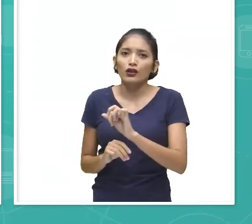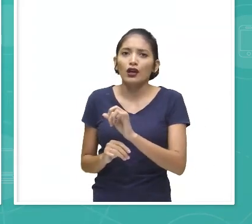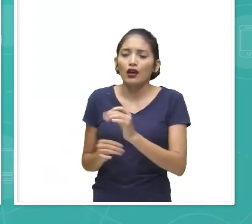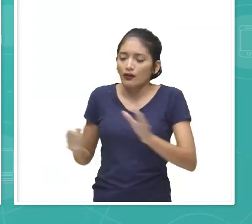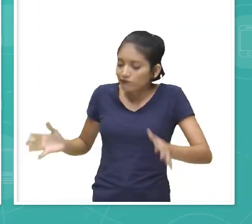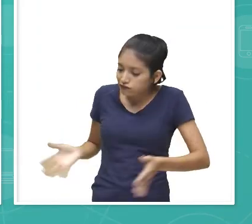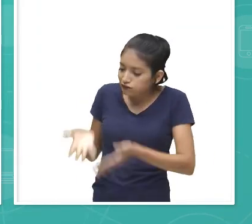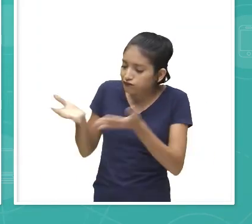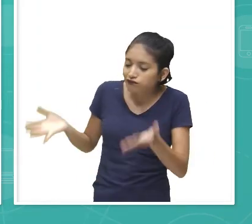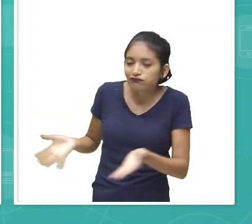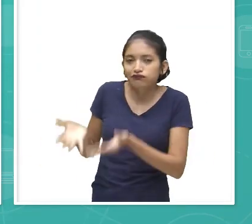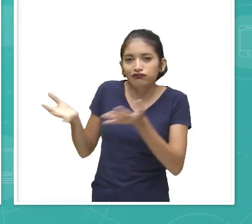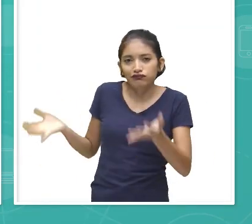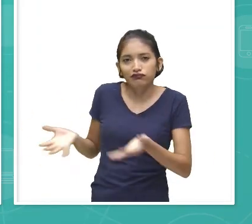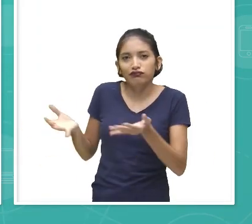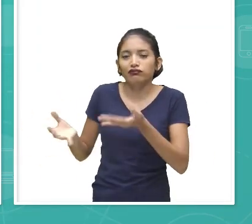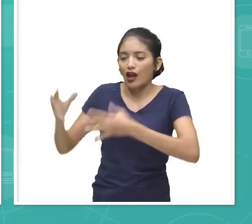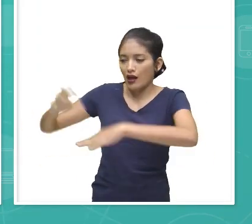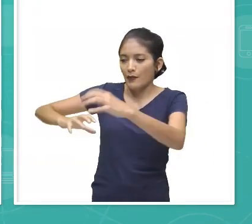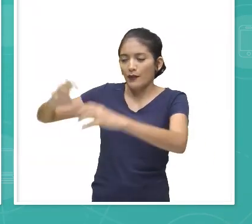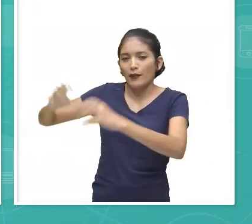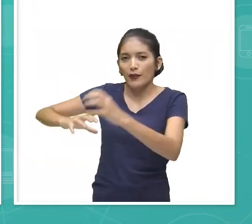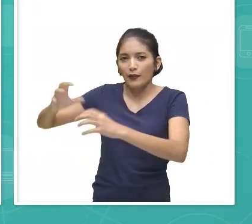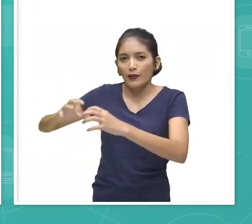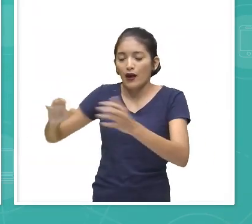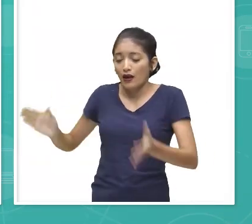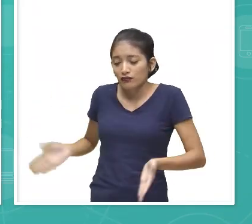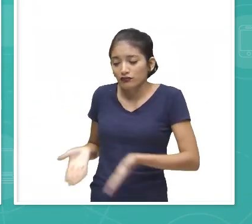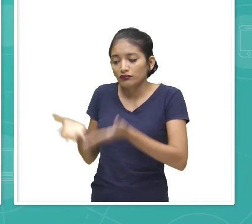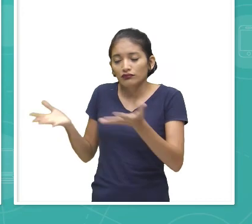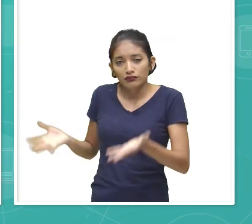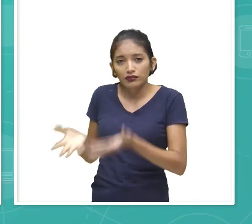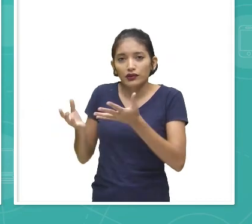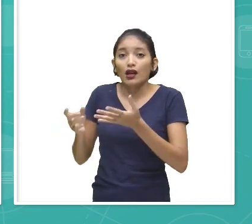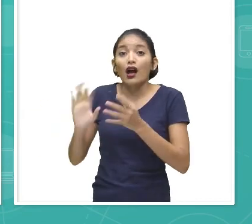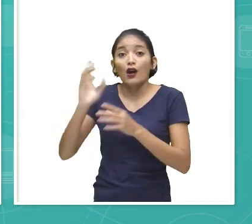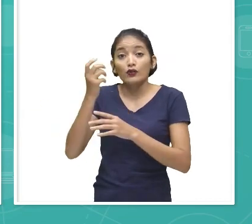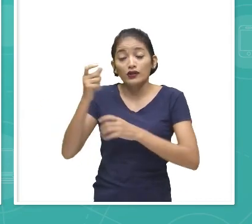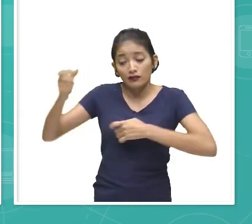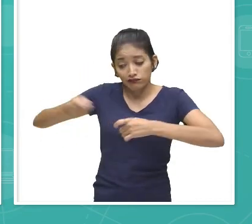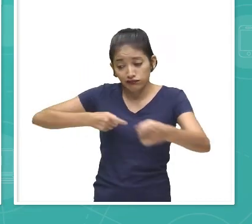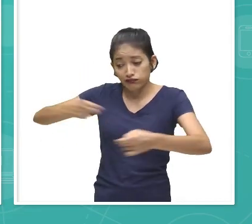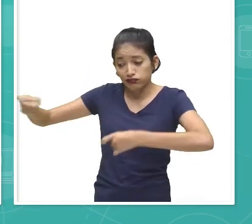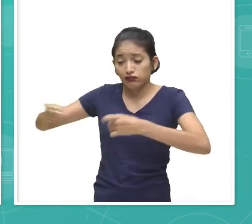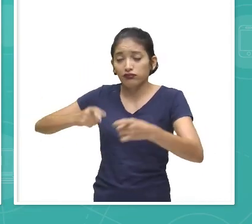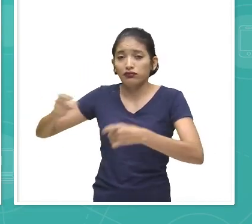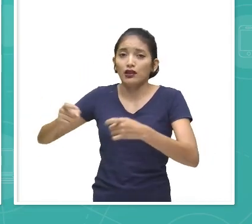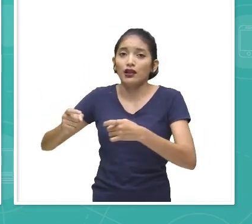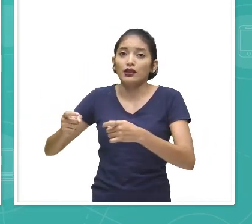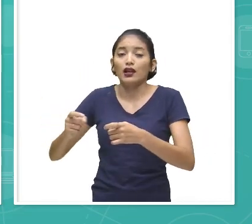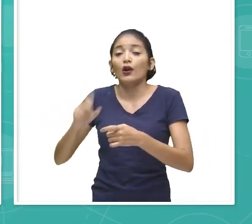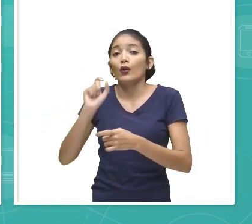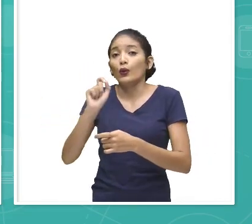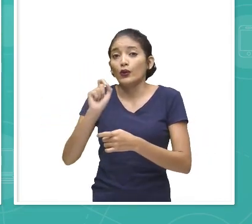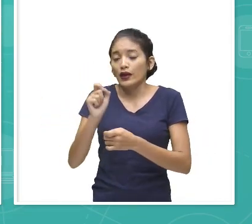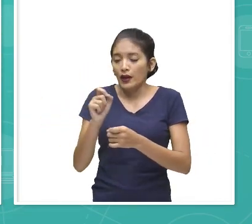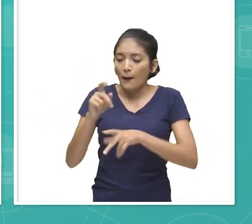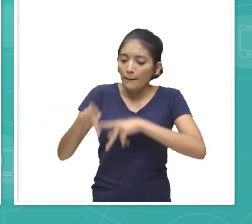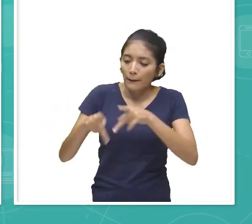a mais nesses conflitos, estimulando essas guerras. Para quê? Para que